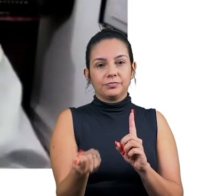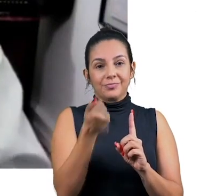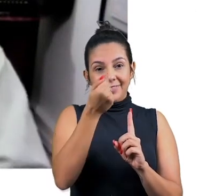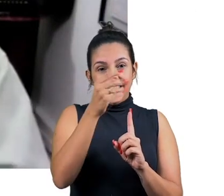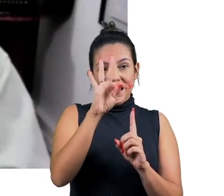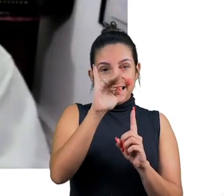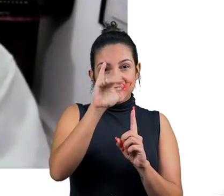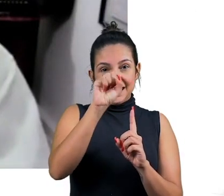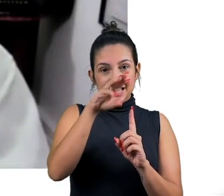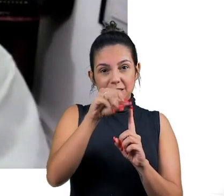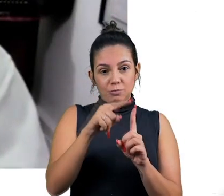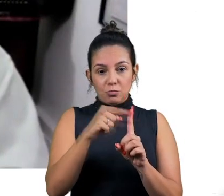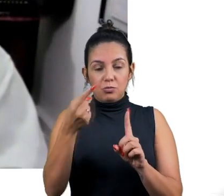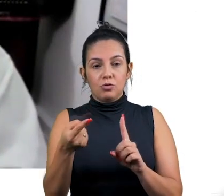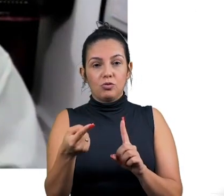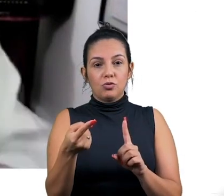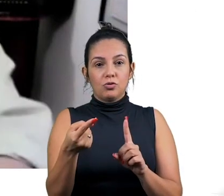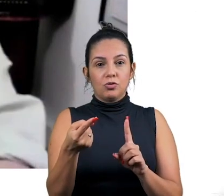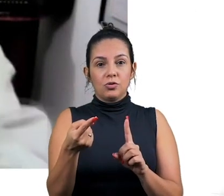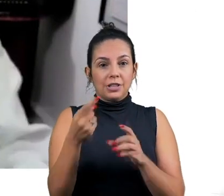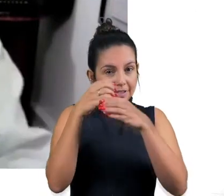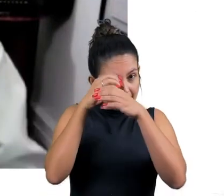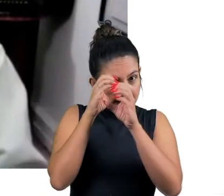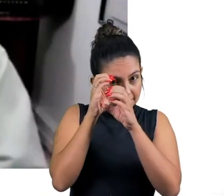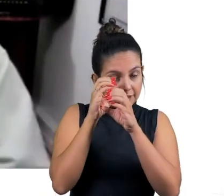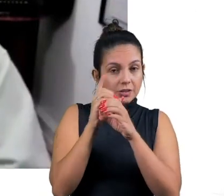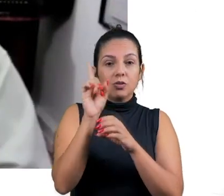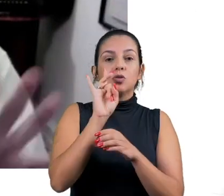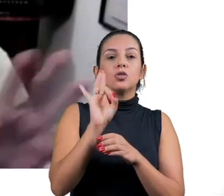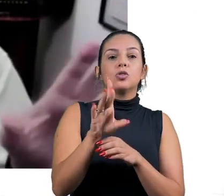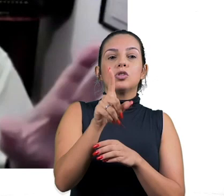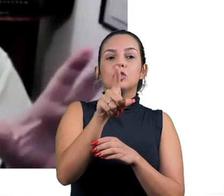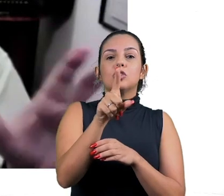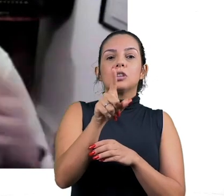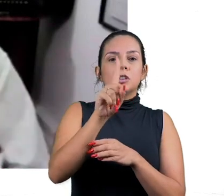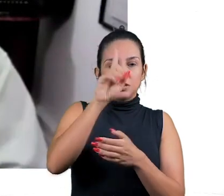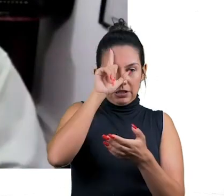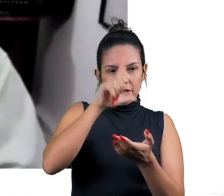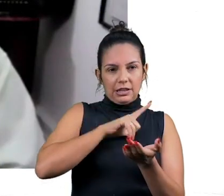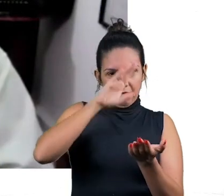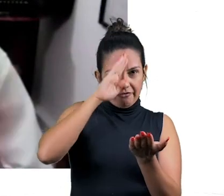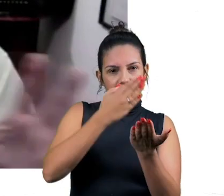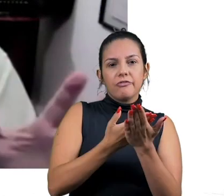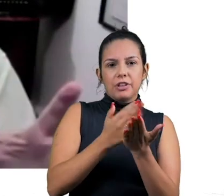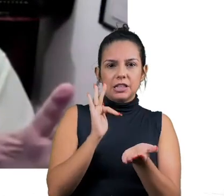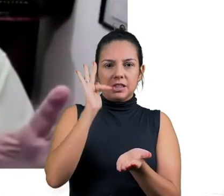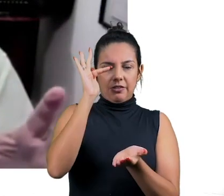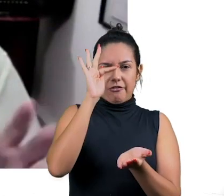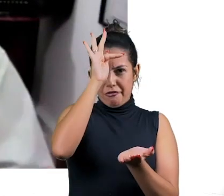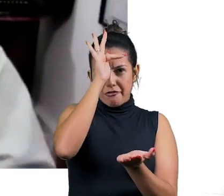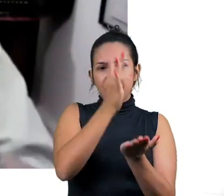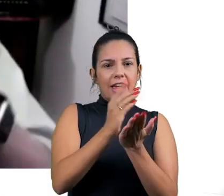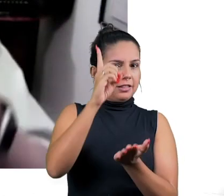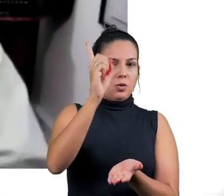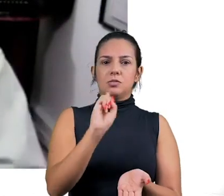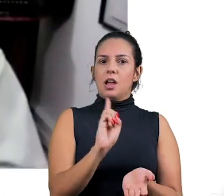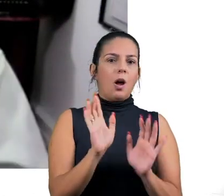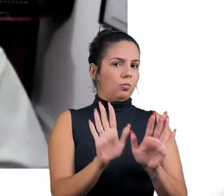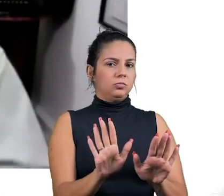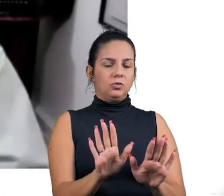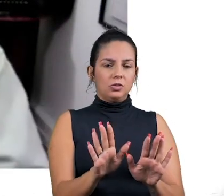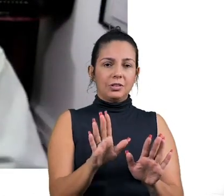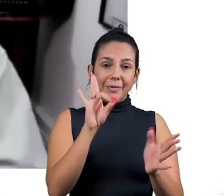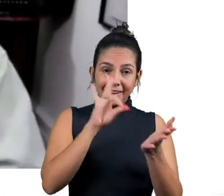ateísmo para o primado da ciência. Não que isso te impeça de ter a sua crença e acreditar em Deus, não é isso. Mas,